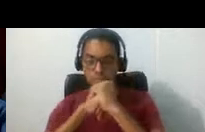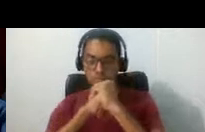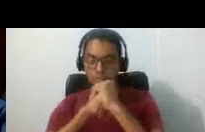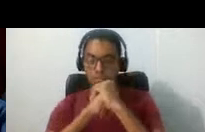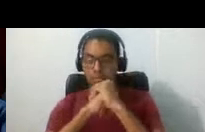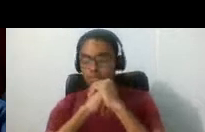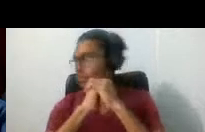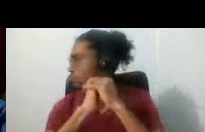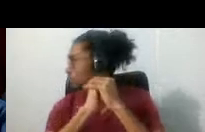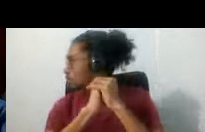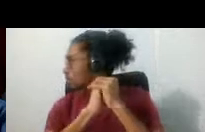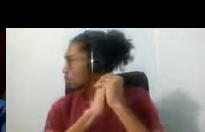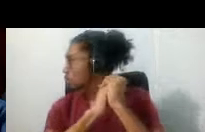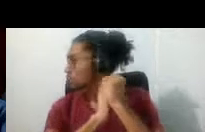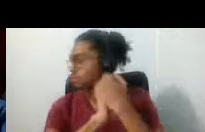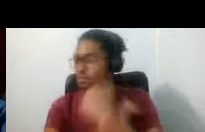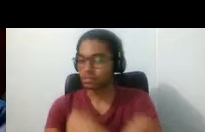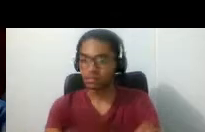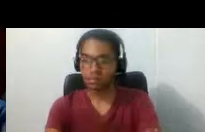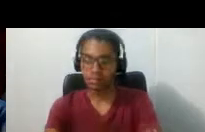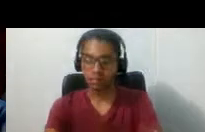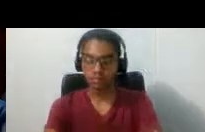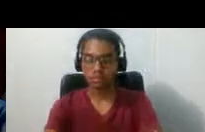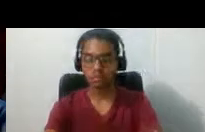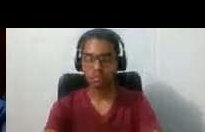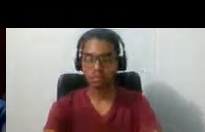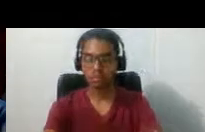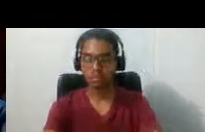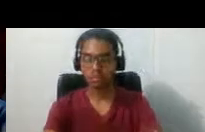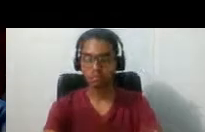você tirar o ímã, deixar ele por um tempo lá, a hora que você tirar,